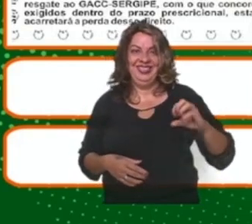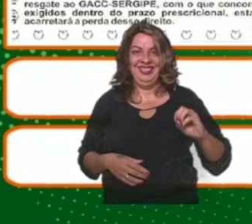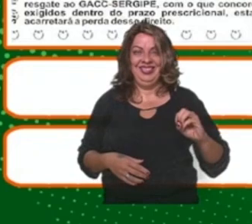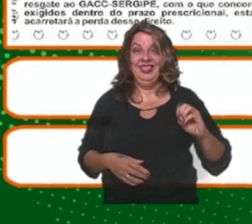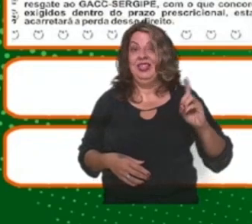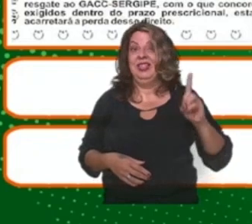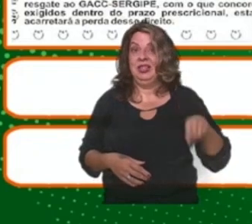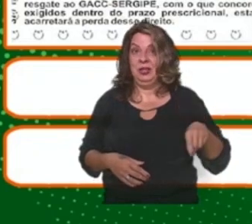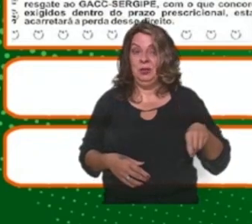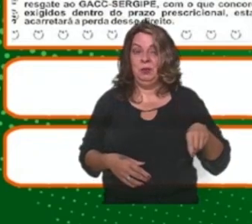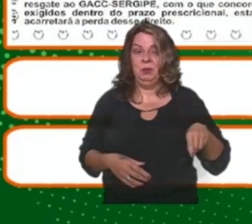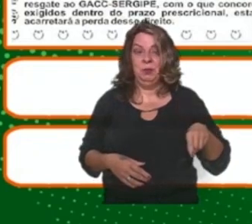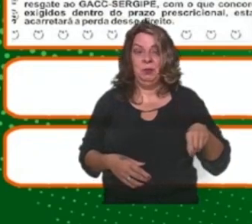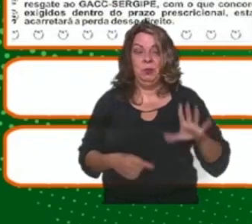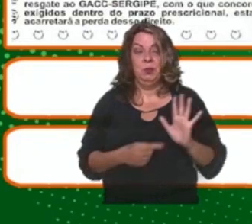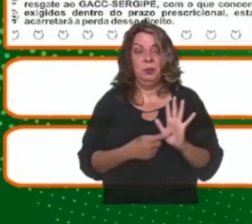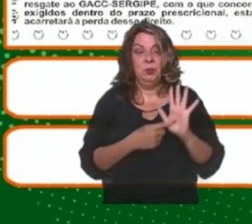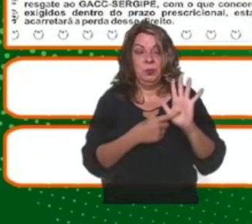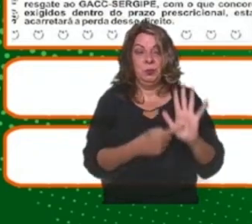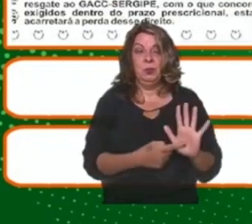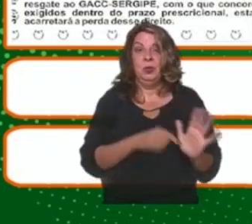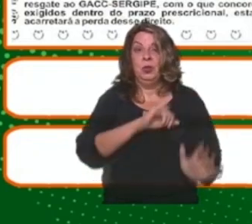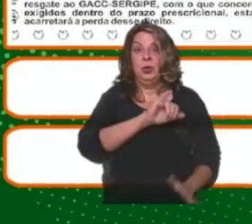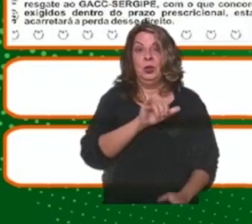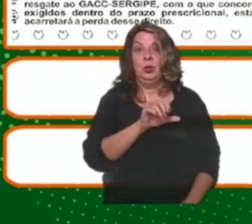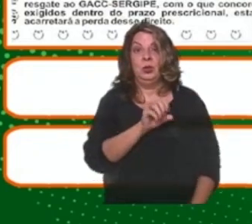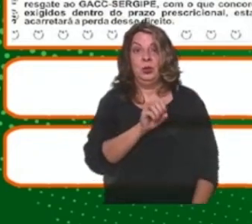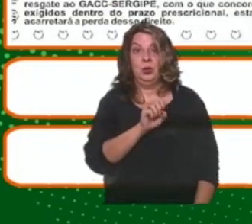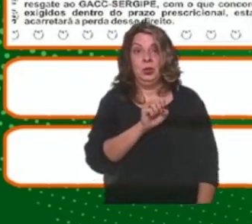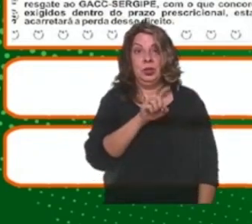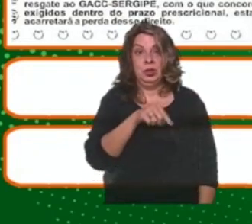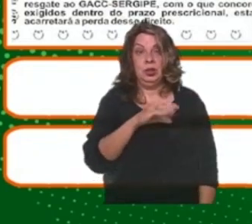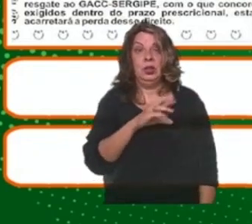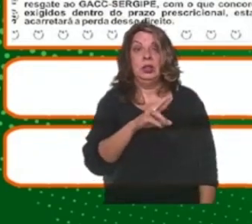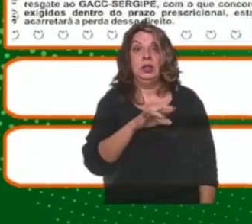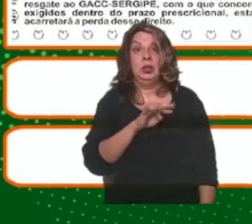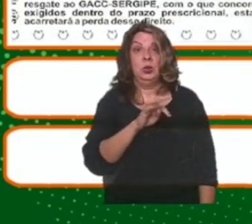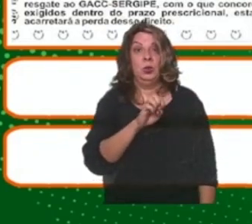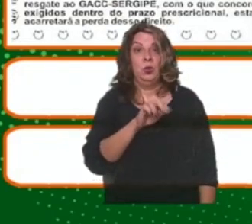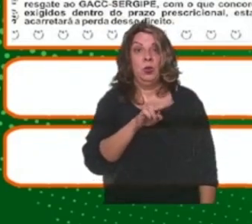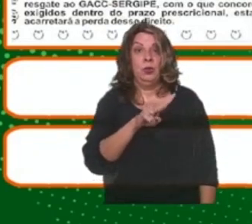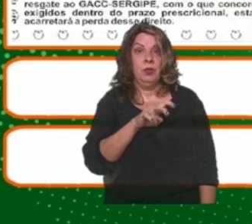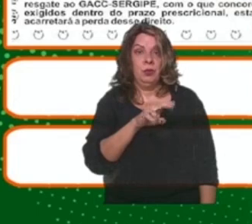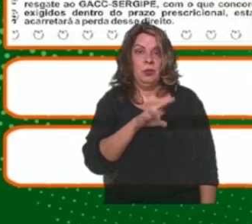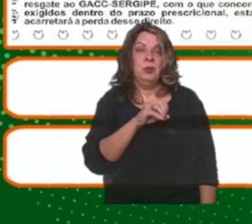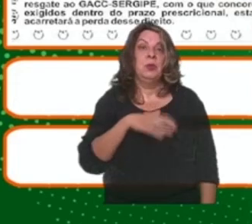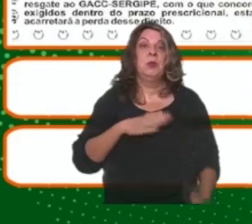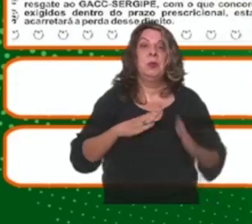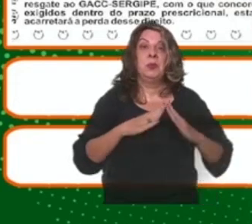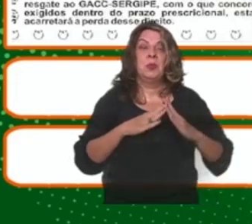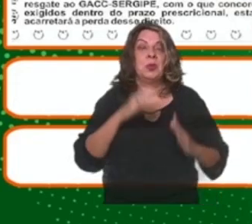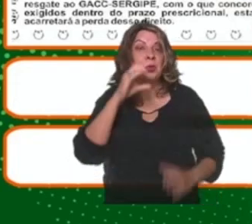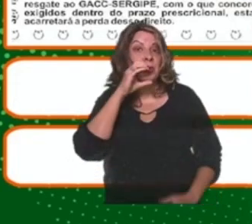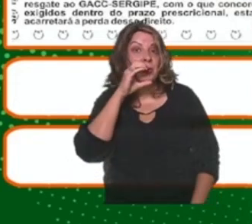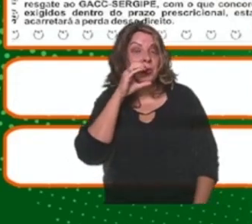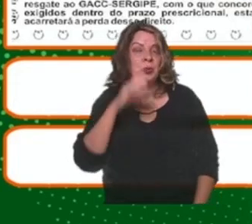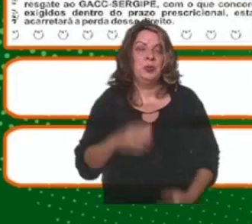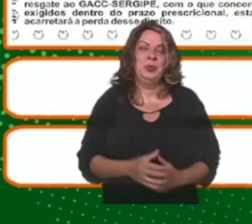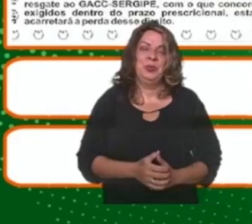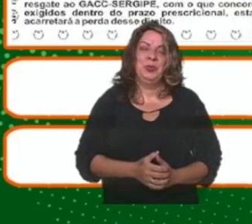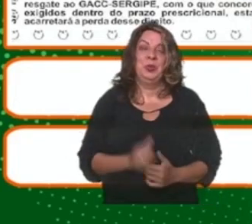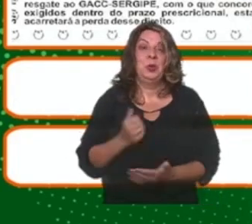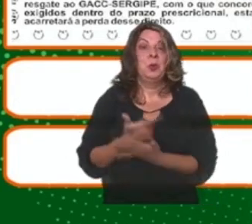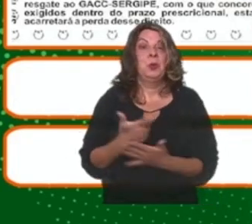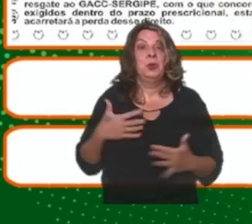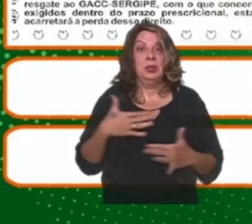072630, e esse acabou de aparecer no nosso telão, é o José Cristóvão Neto, mora em Socorro e levou R$500 adquirindo na Regional